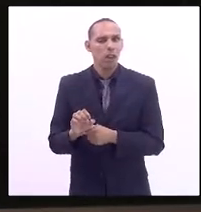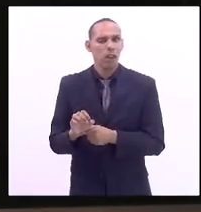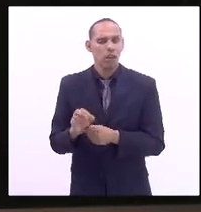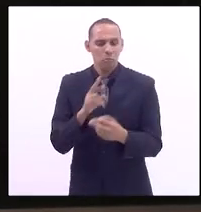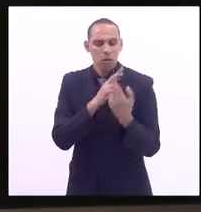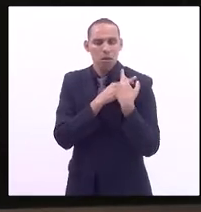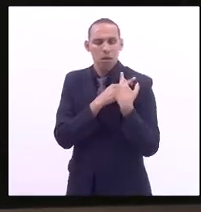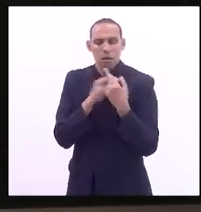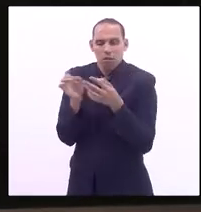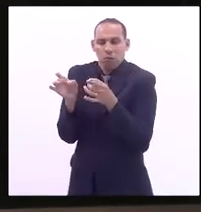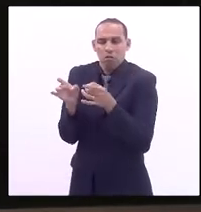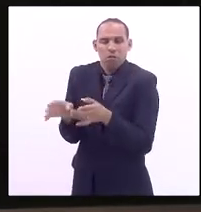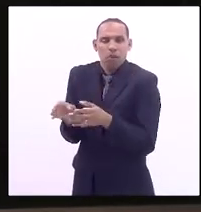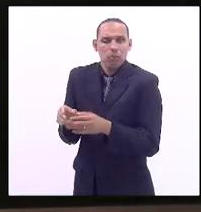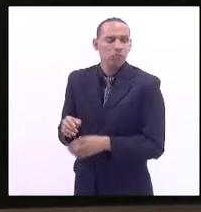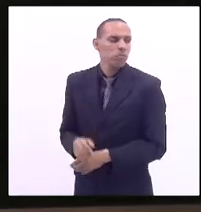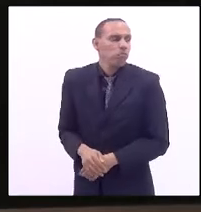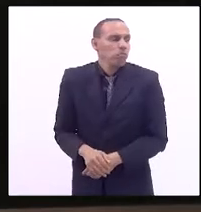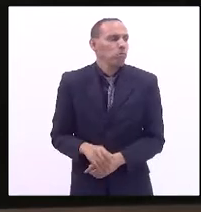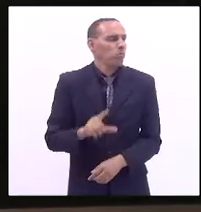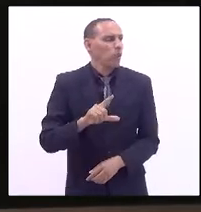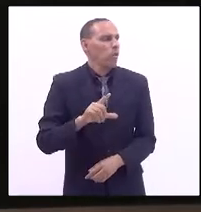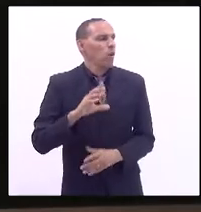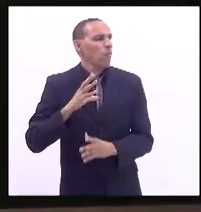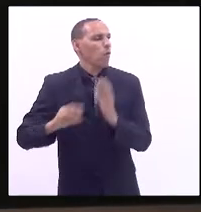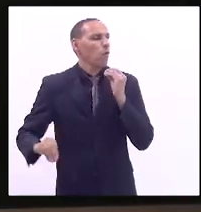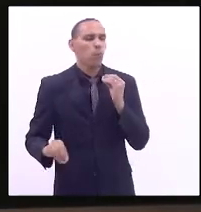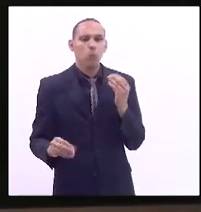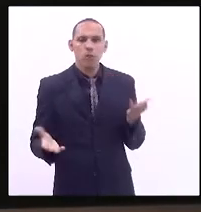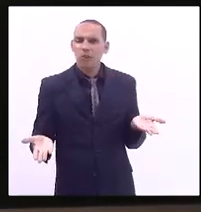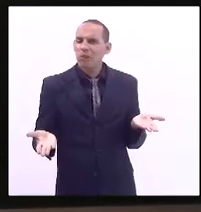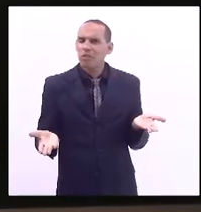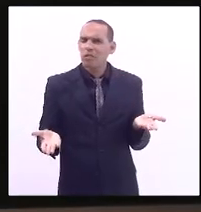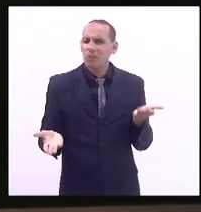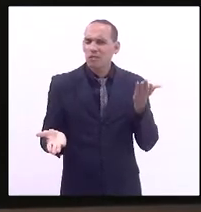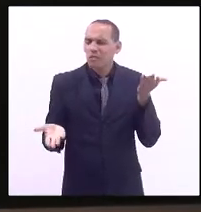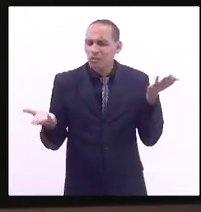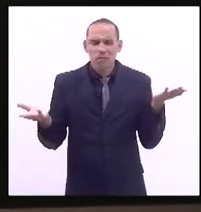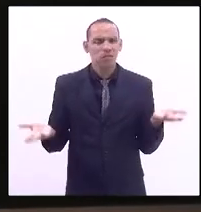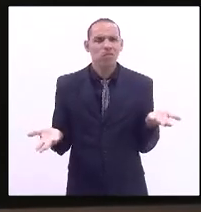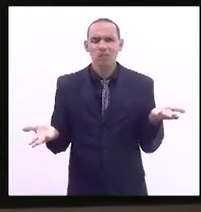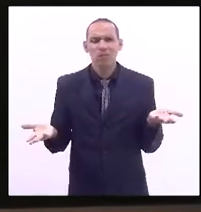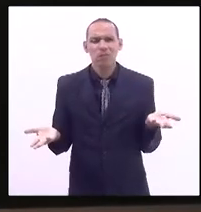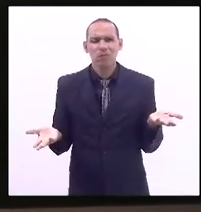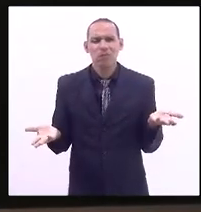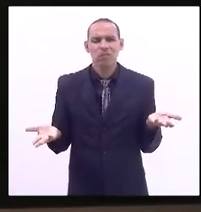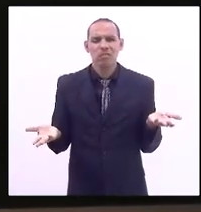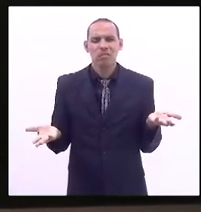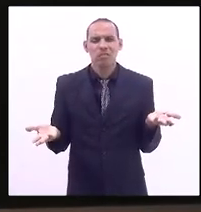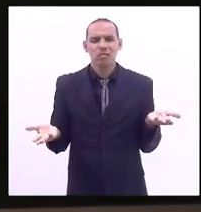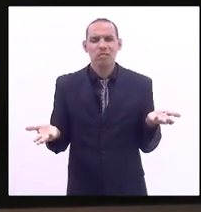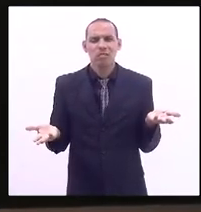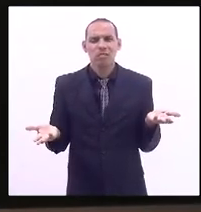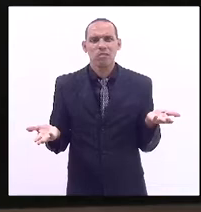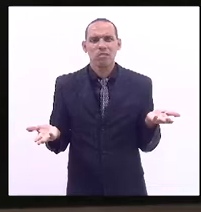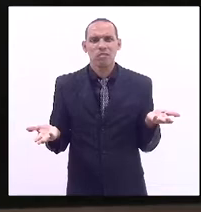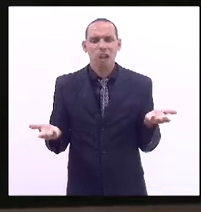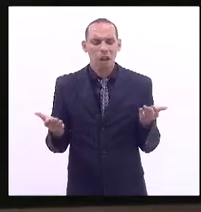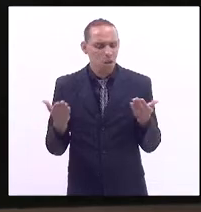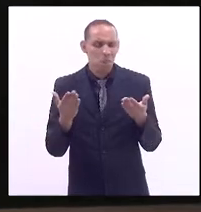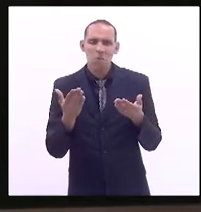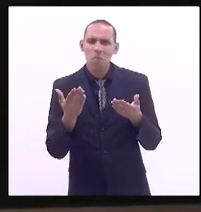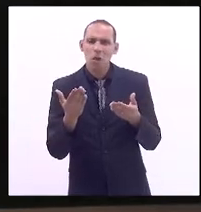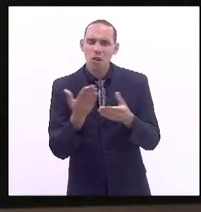responsabilidade não é princípio ou seja e ainda coloca nos